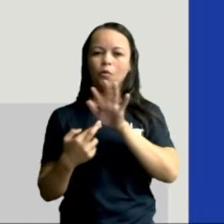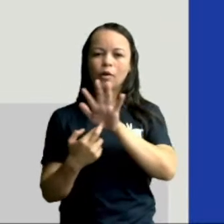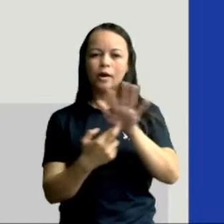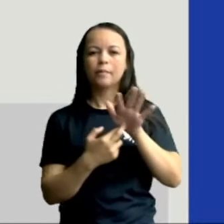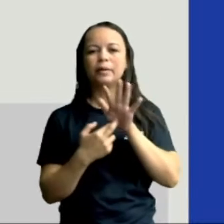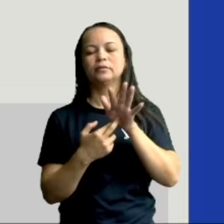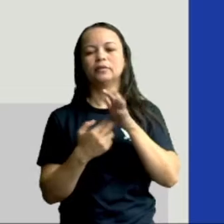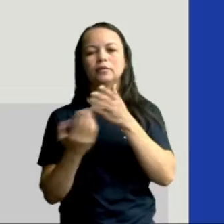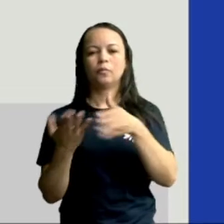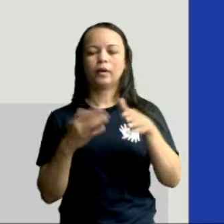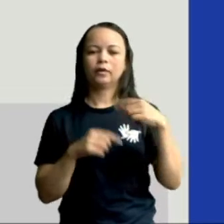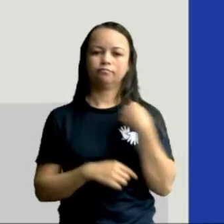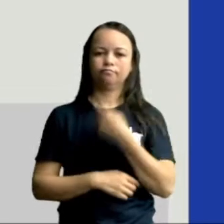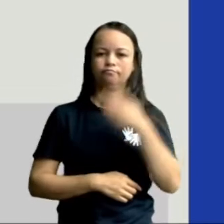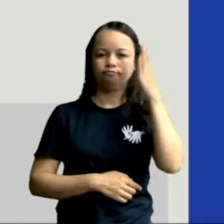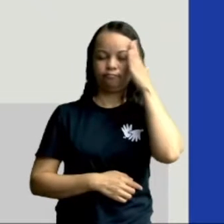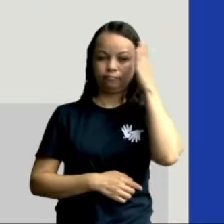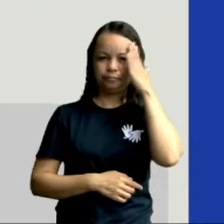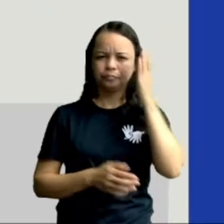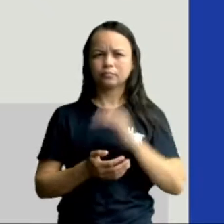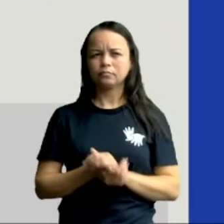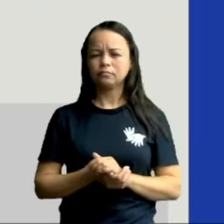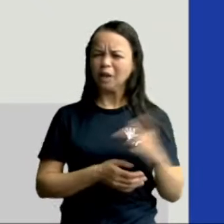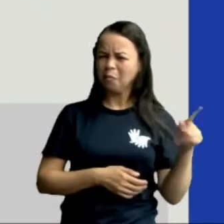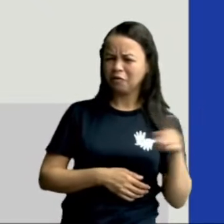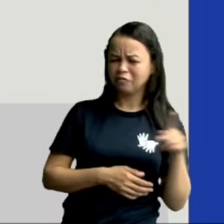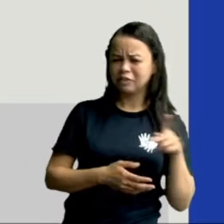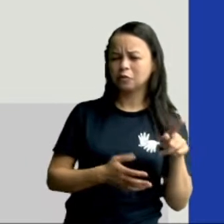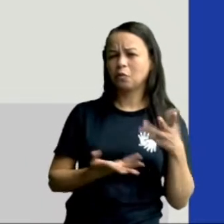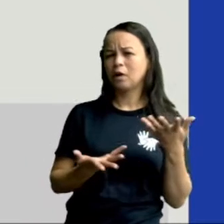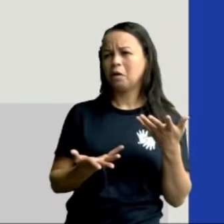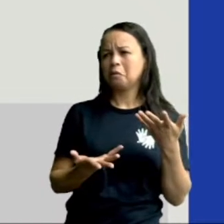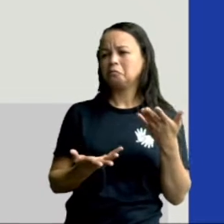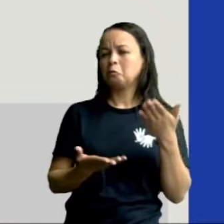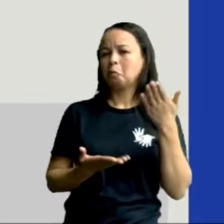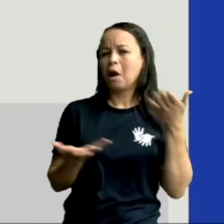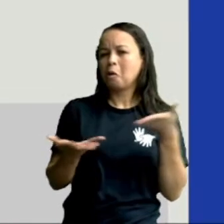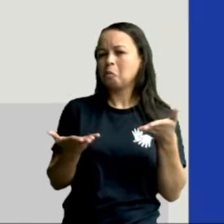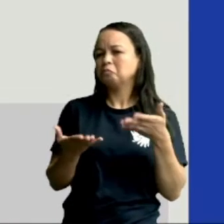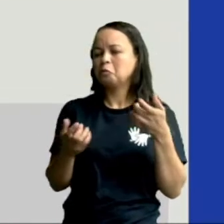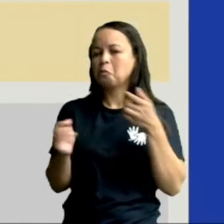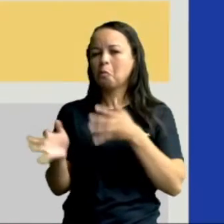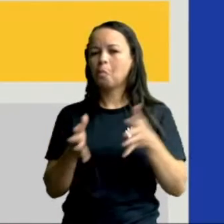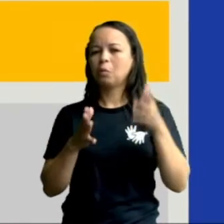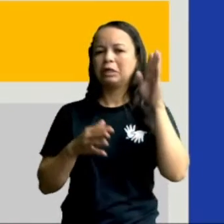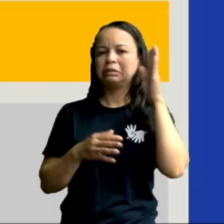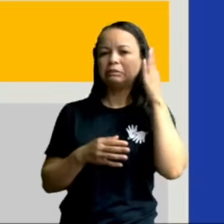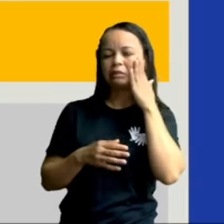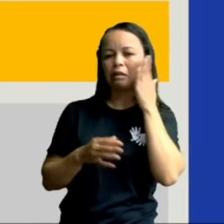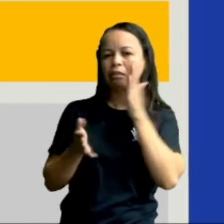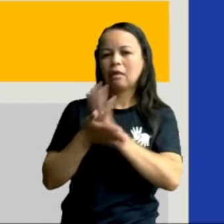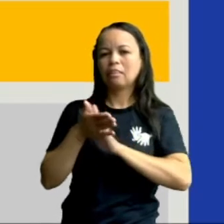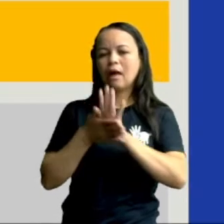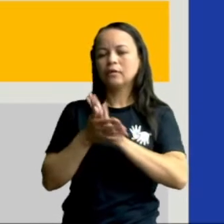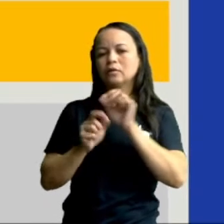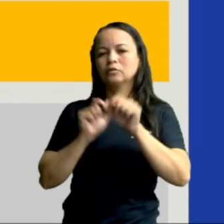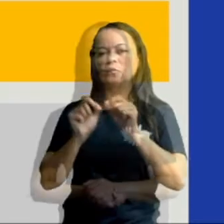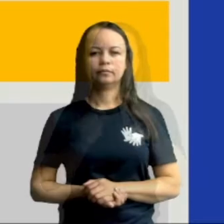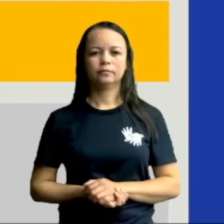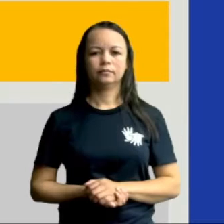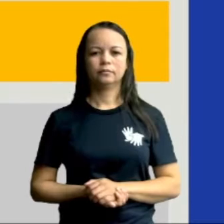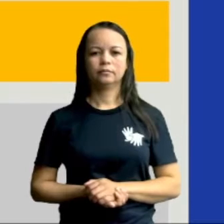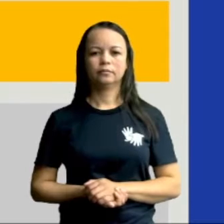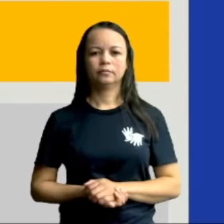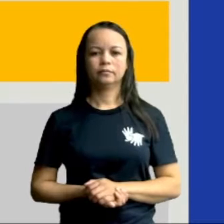para a gente poder compreender. Mas, professora, até agora eu não estou entendendo a relação que a senhora quer fazer com frações. Vamos seguir? Que você vai